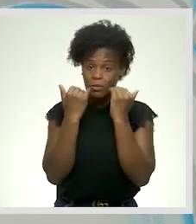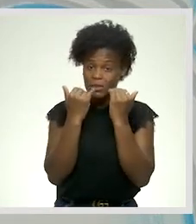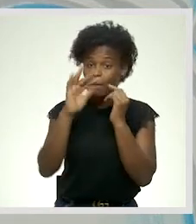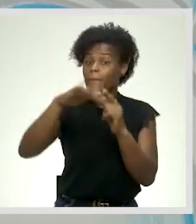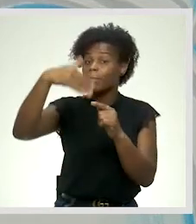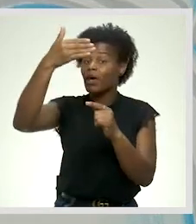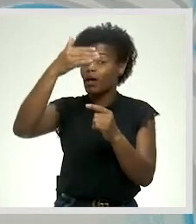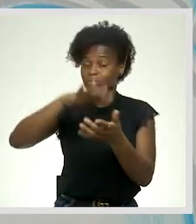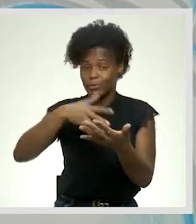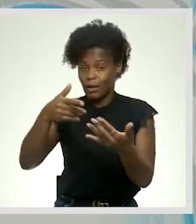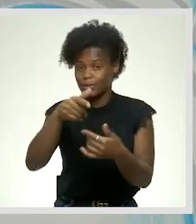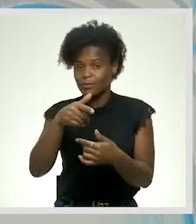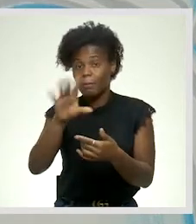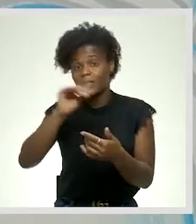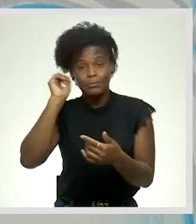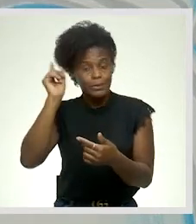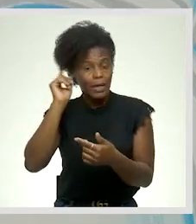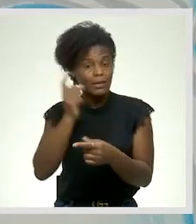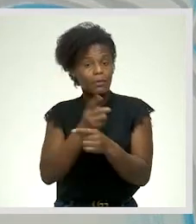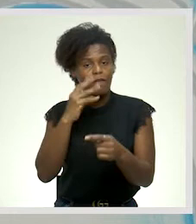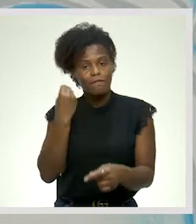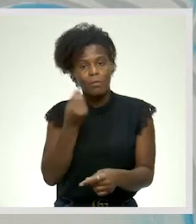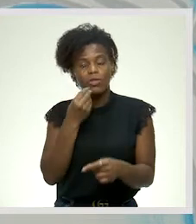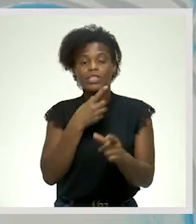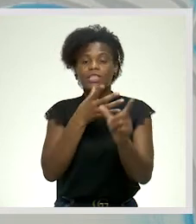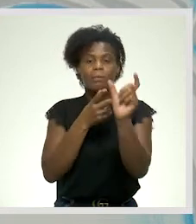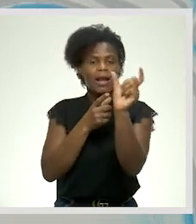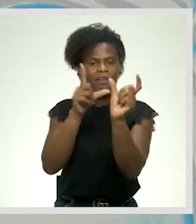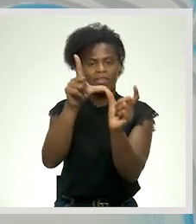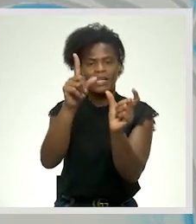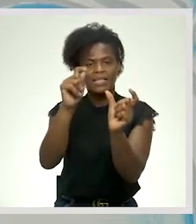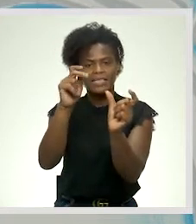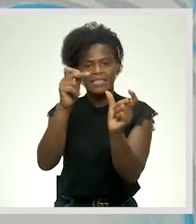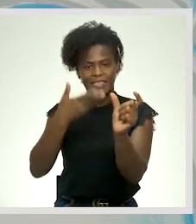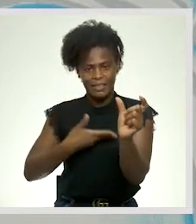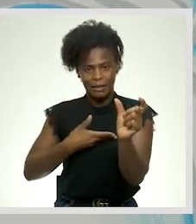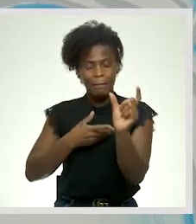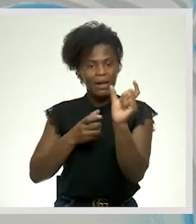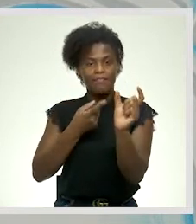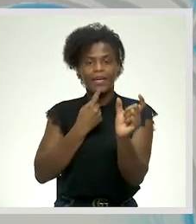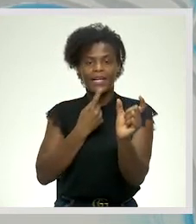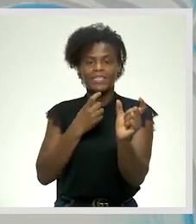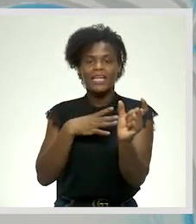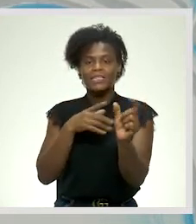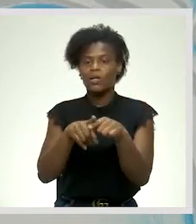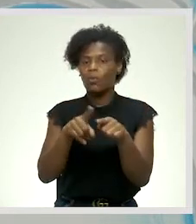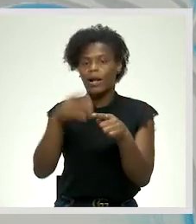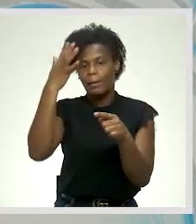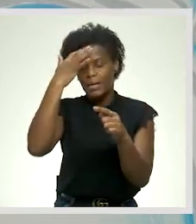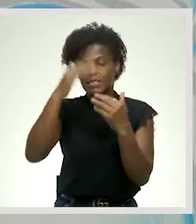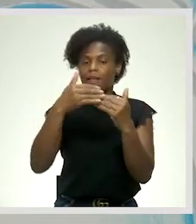primeiro plano. Isto é o nosso famoso lead, que vem do inglês, significa cabeça, o que vem na